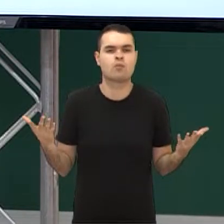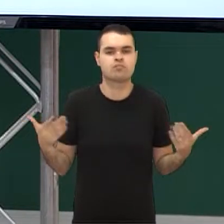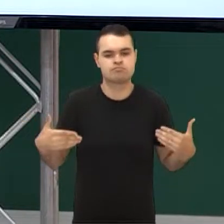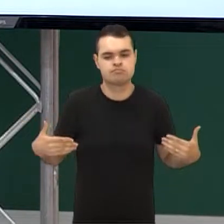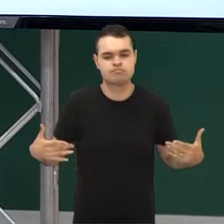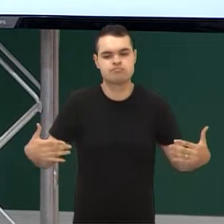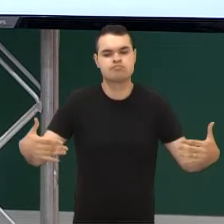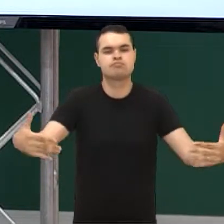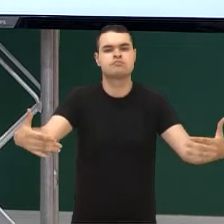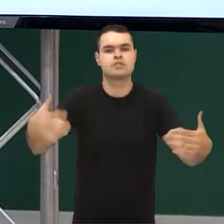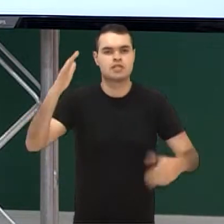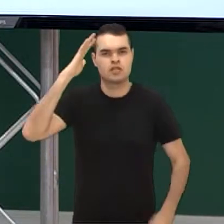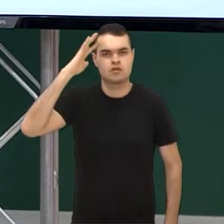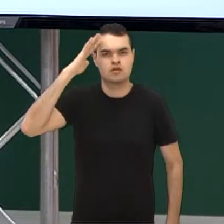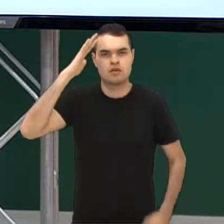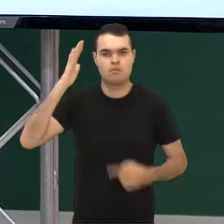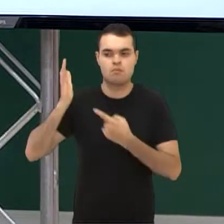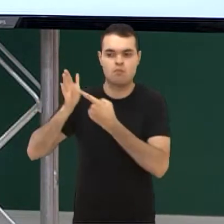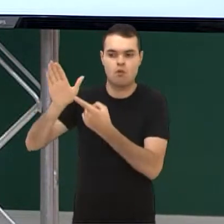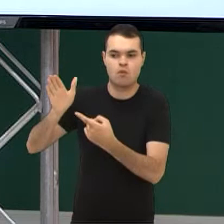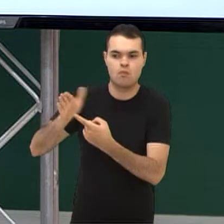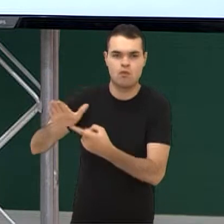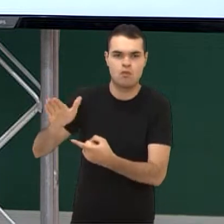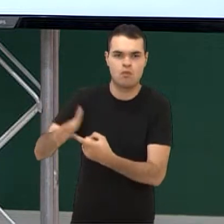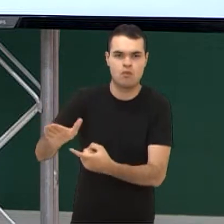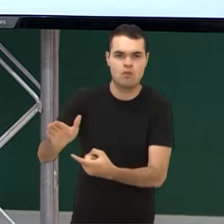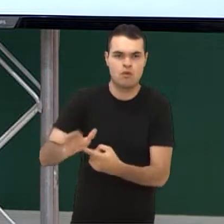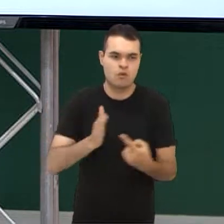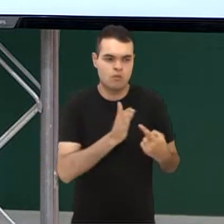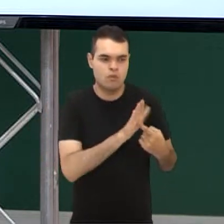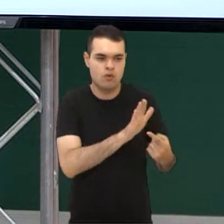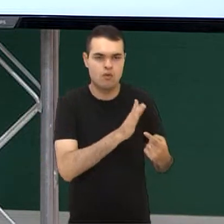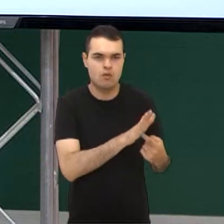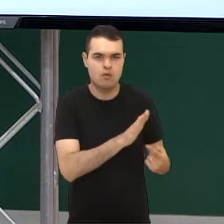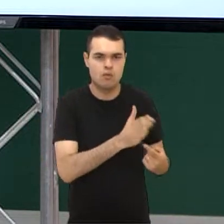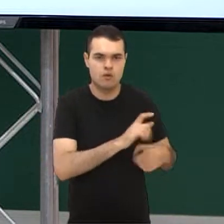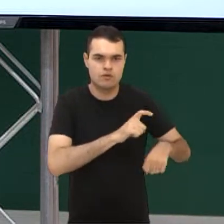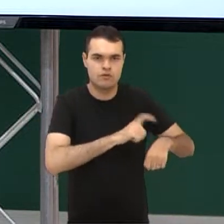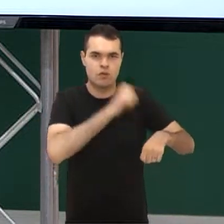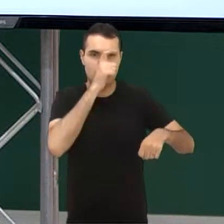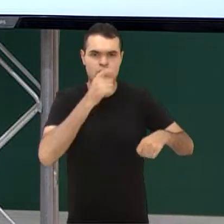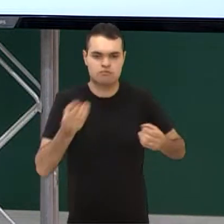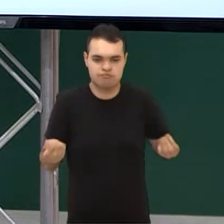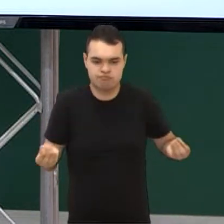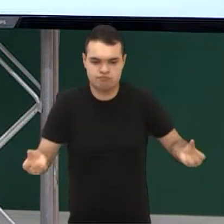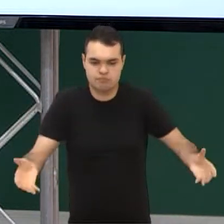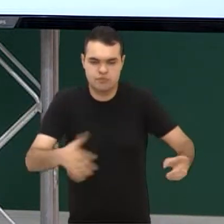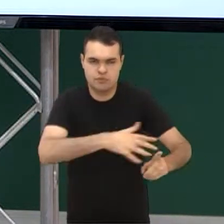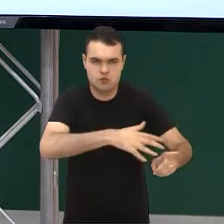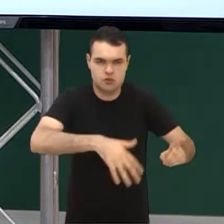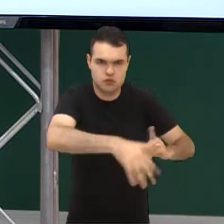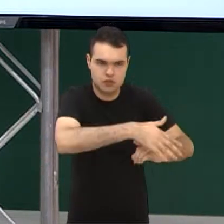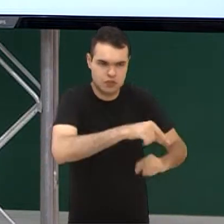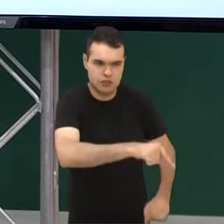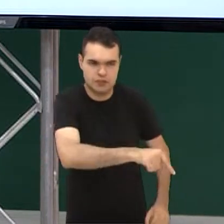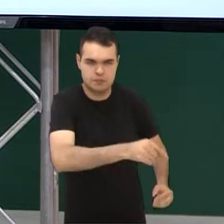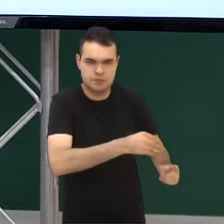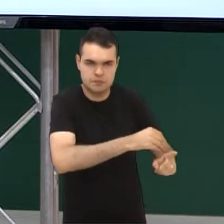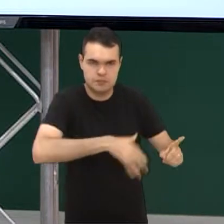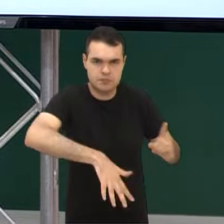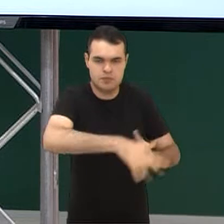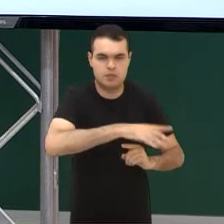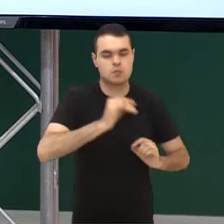na teoria do conhecimento, mostrando como seria o formato do pensamento na hora que você vai aplicar isso na sociedade. Então, por exemplo,